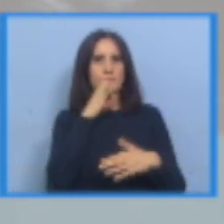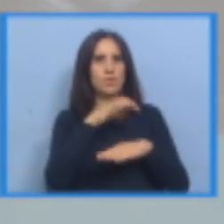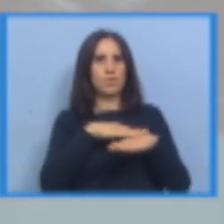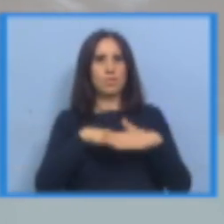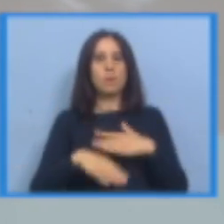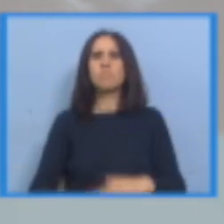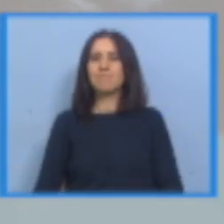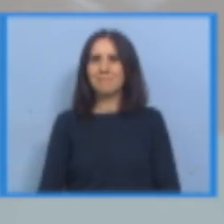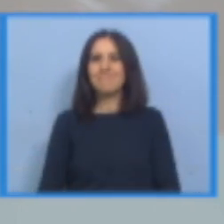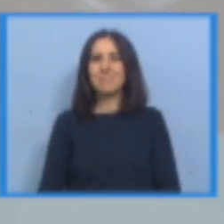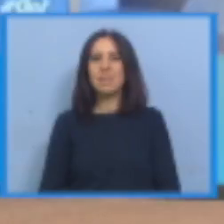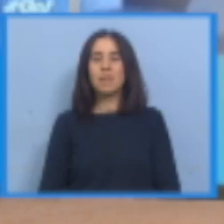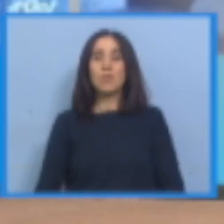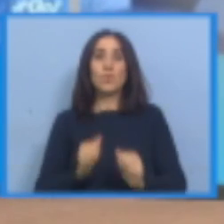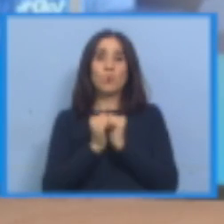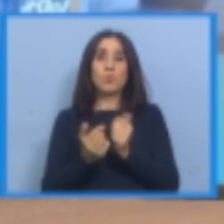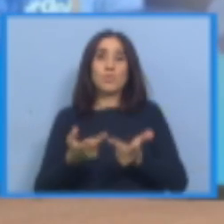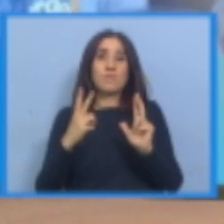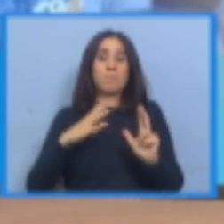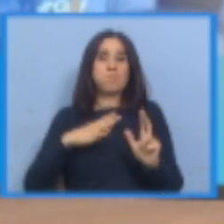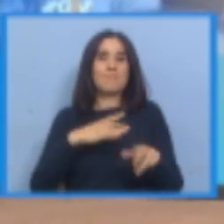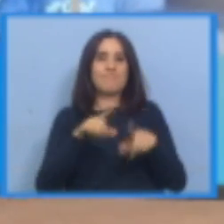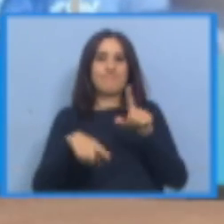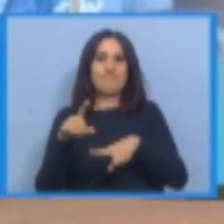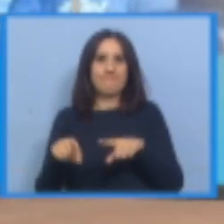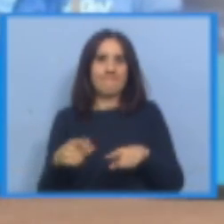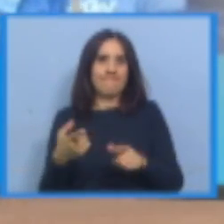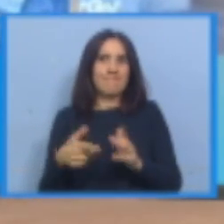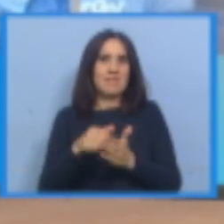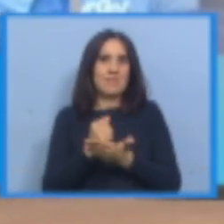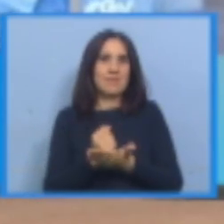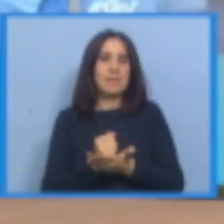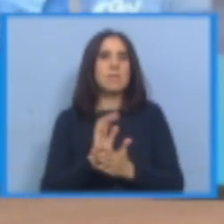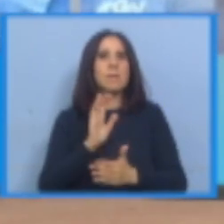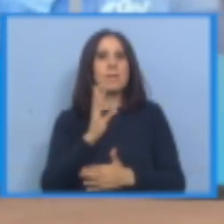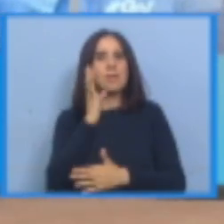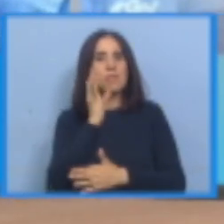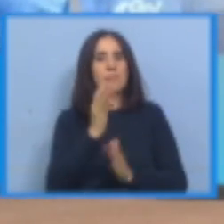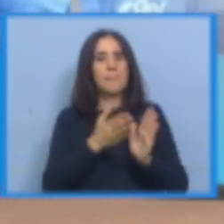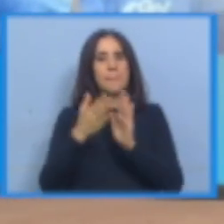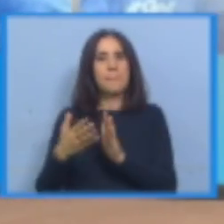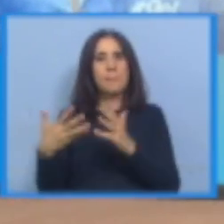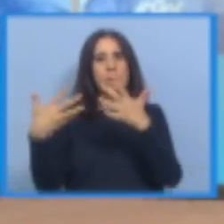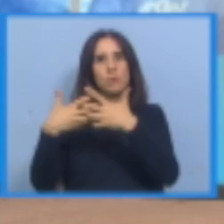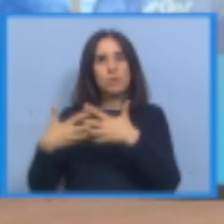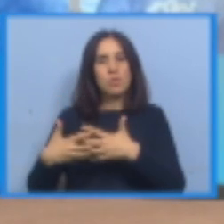que aí varia muito com a documentação que temos disponível, como é evidente sempre, mas procuramos, por um lado,